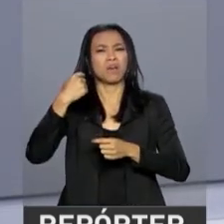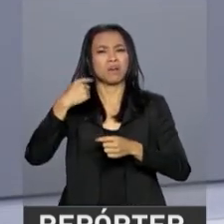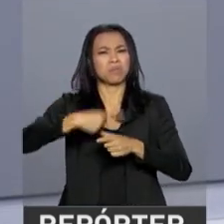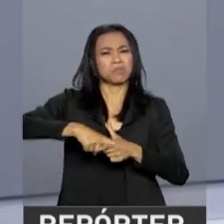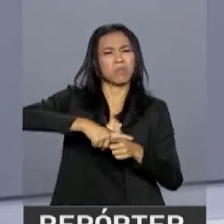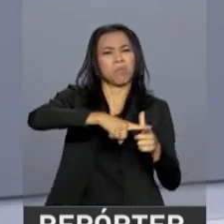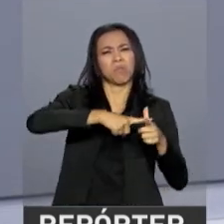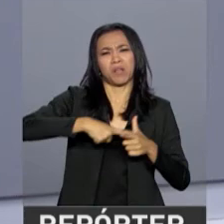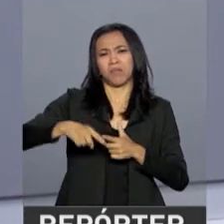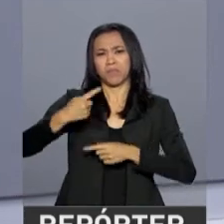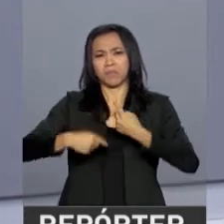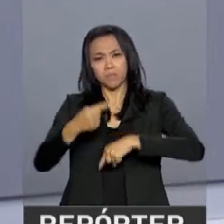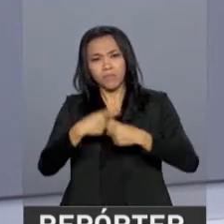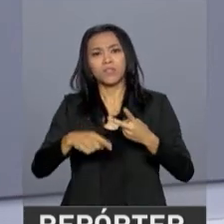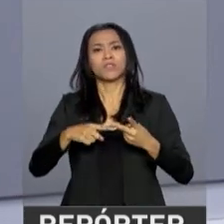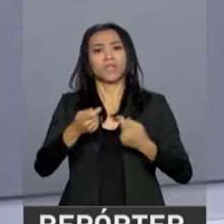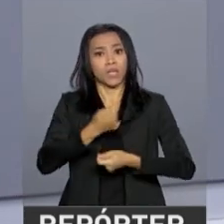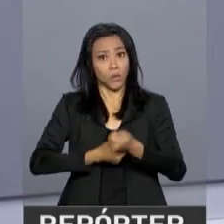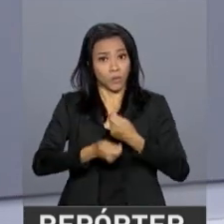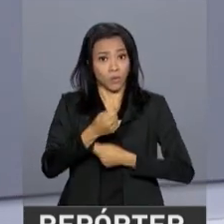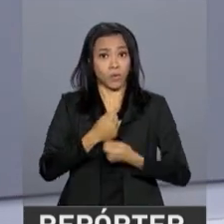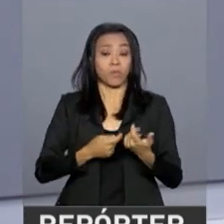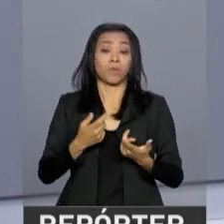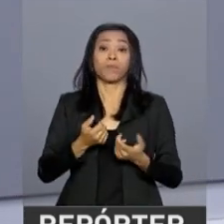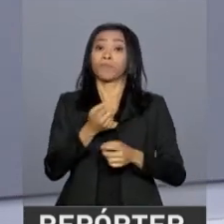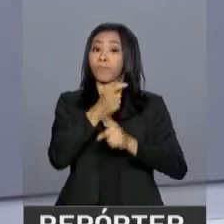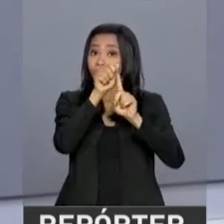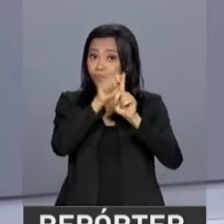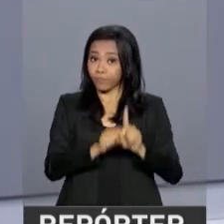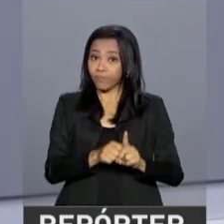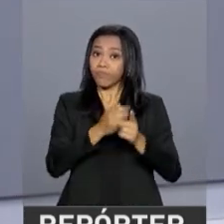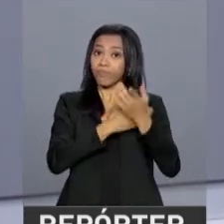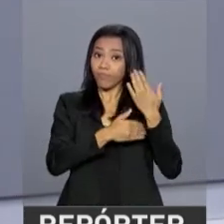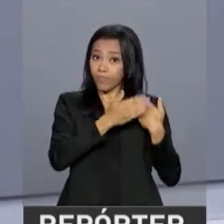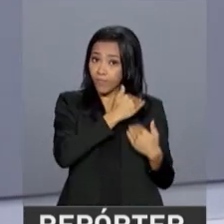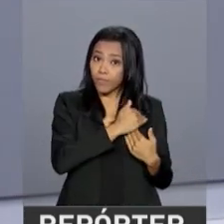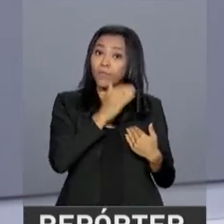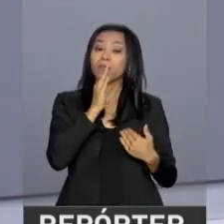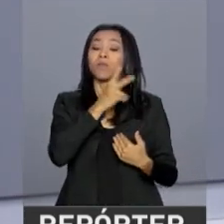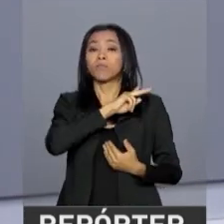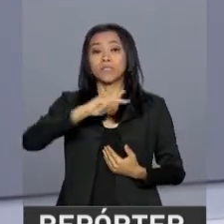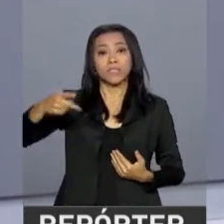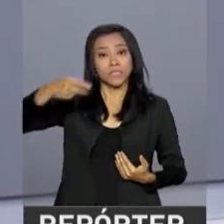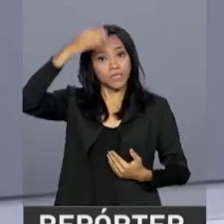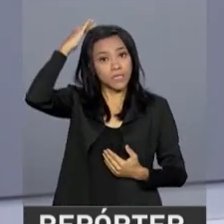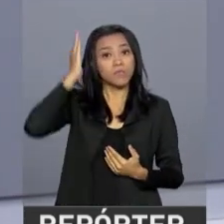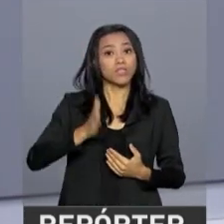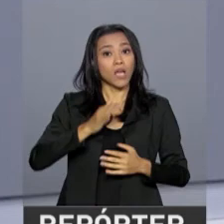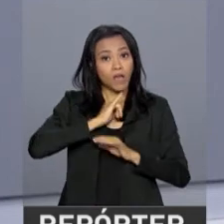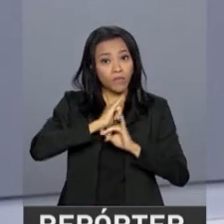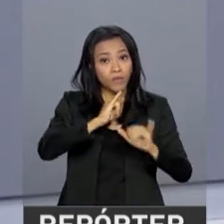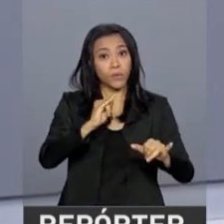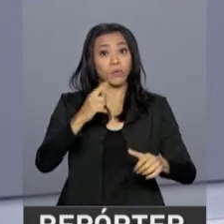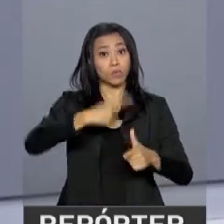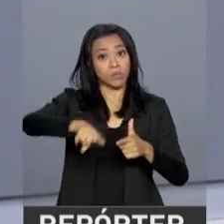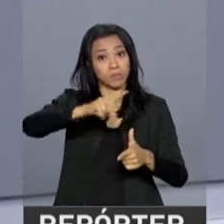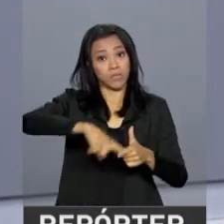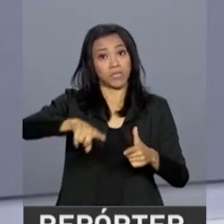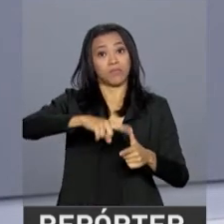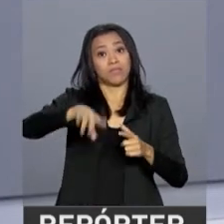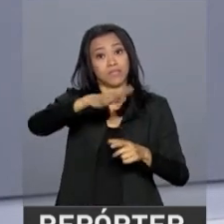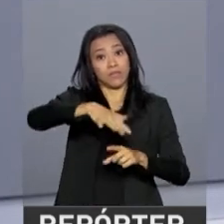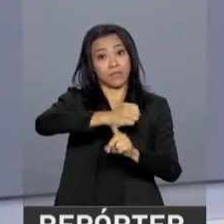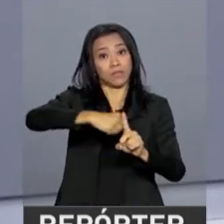vizinho no mês passado o presidente michel temer já havia decretado situação de emergência social em roraima o que